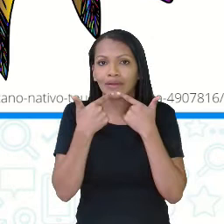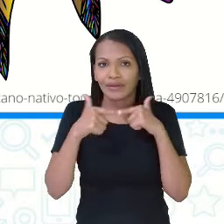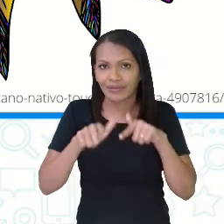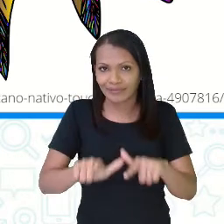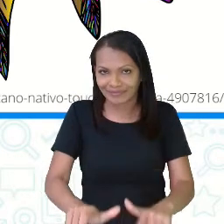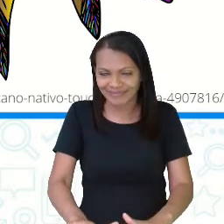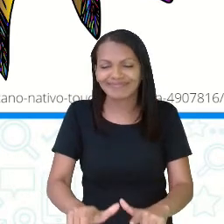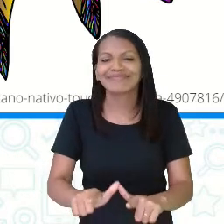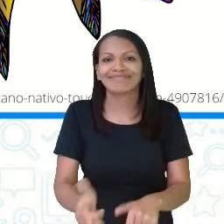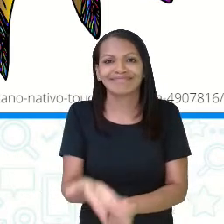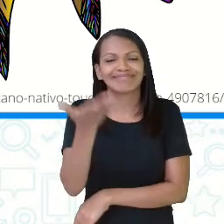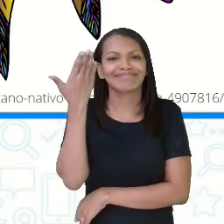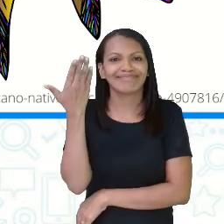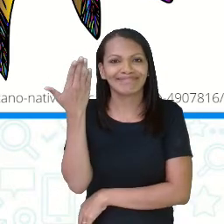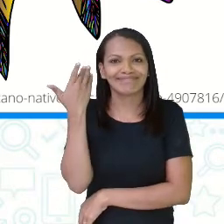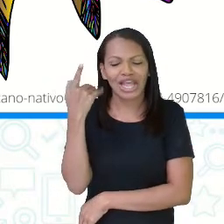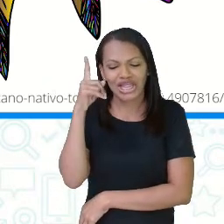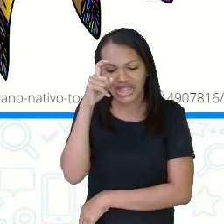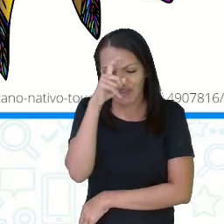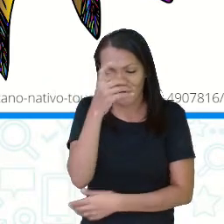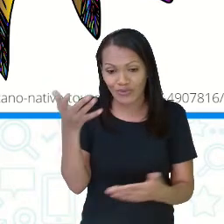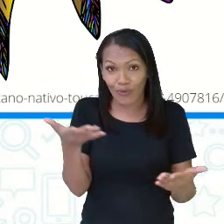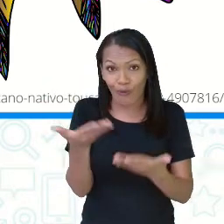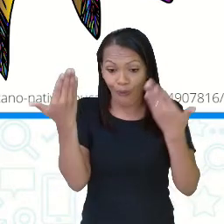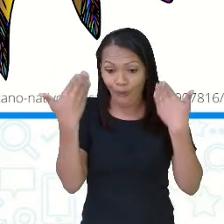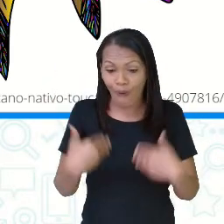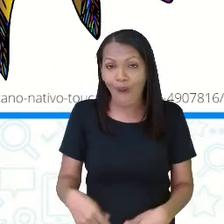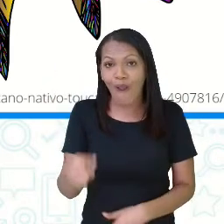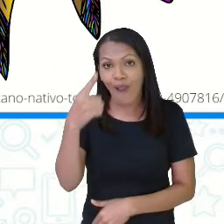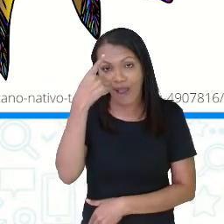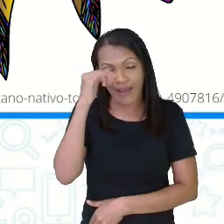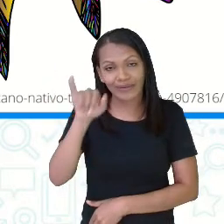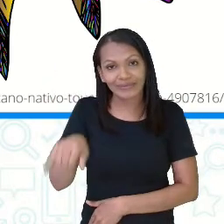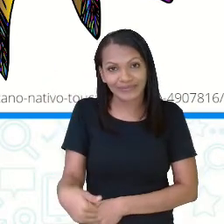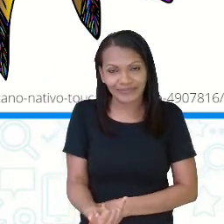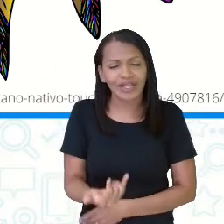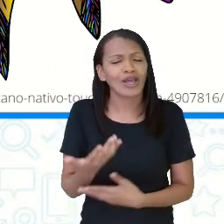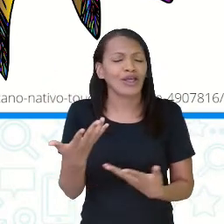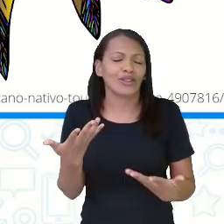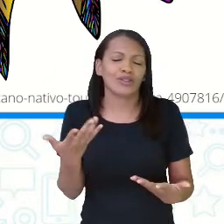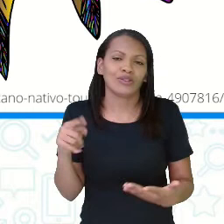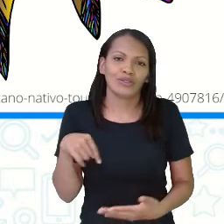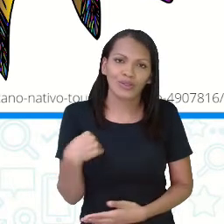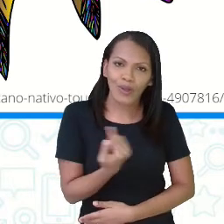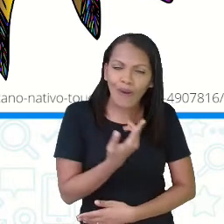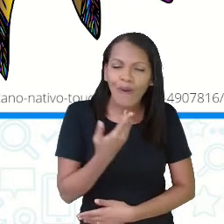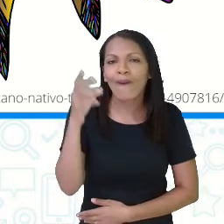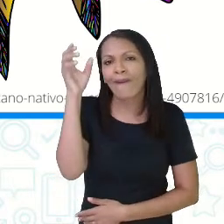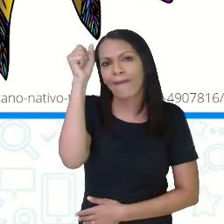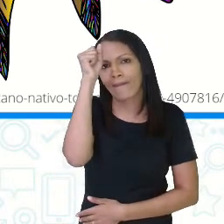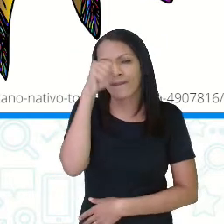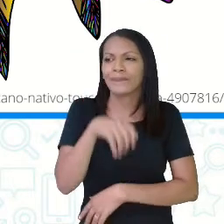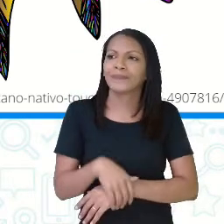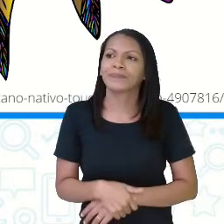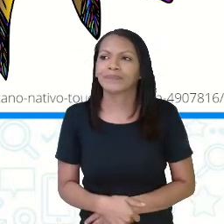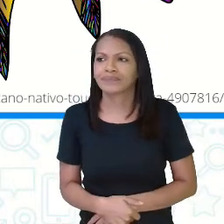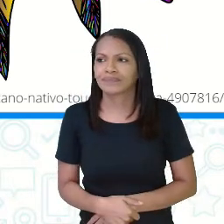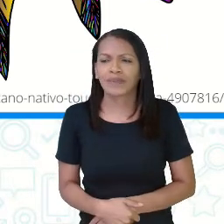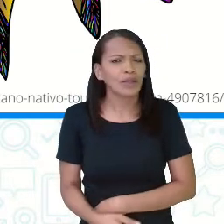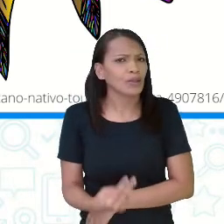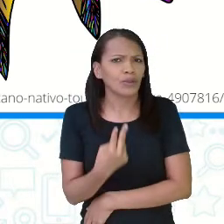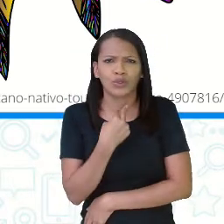para a Jéssica, não foi? Mas vamos aí seguindo a aula, estamos aprendendo. Não se pode dizer que